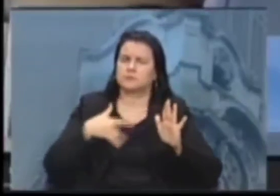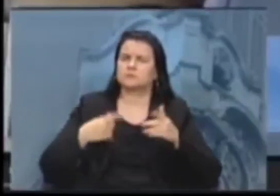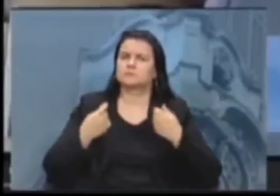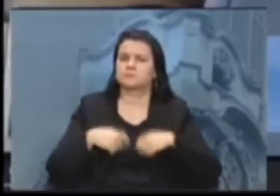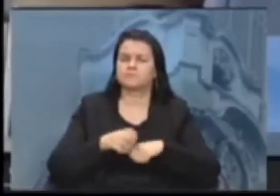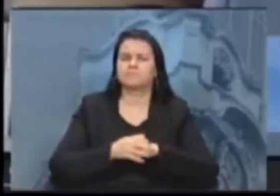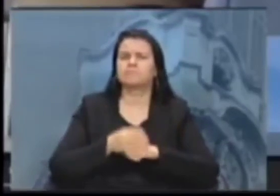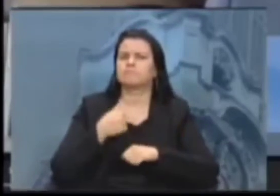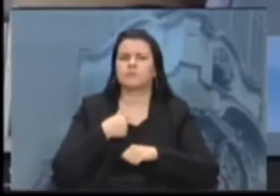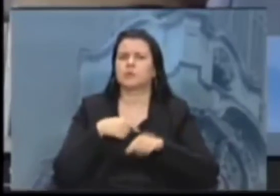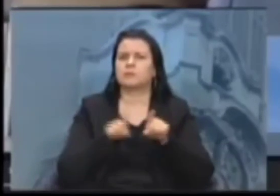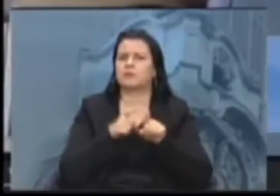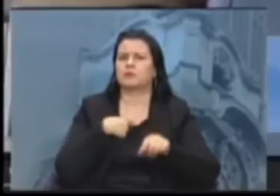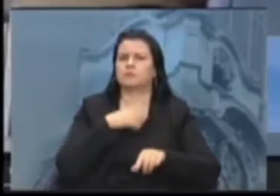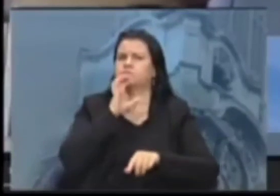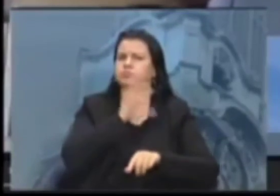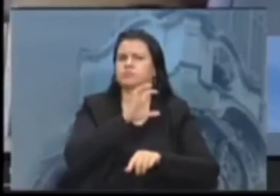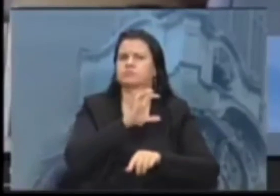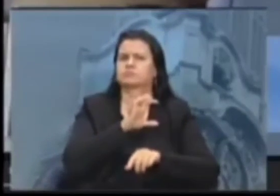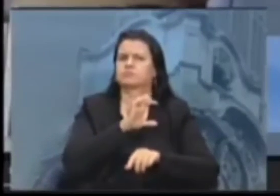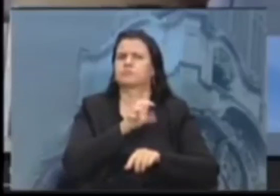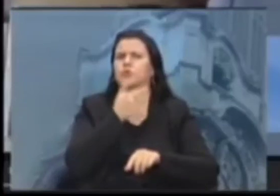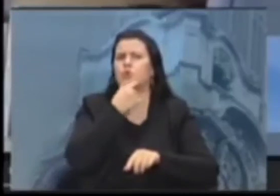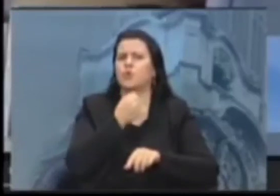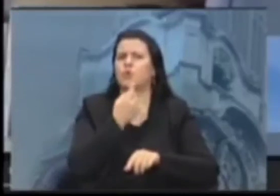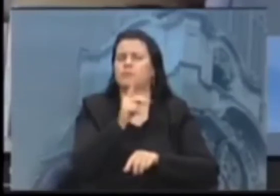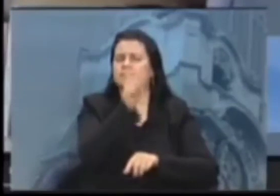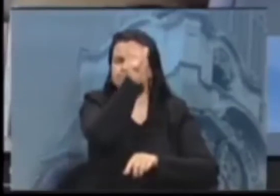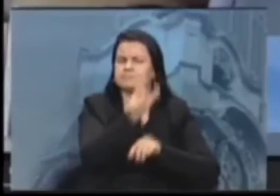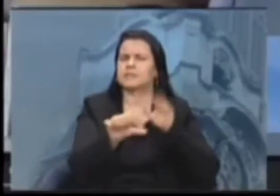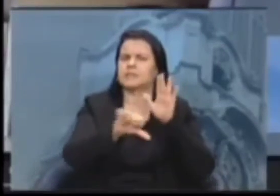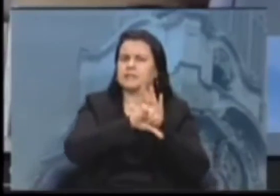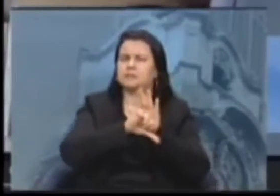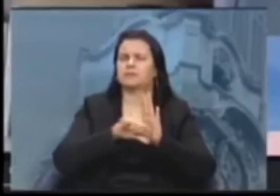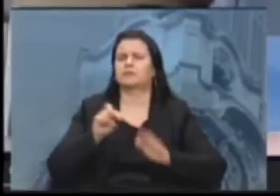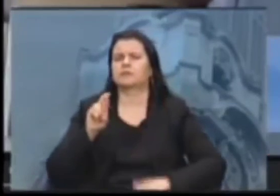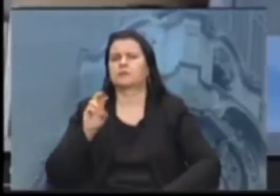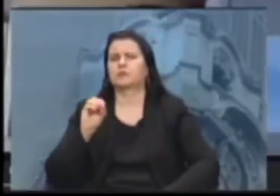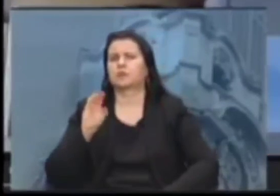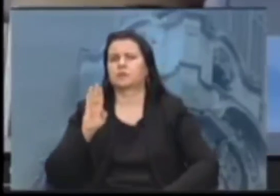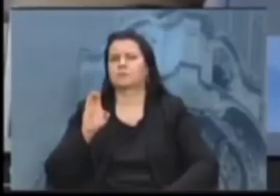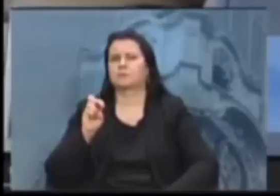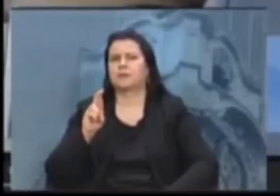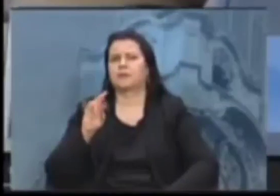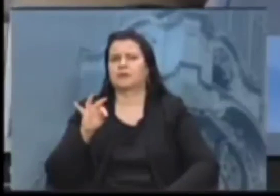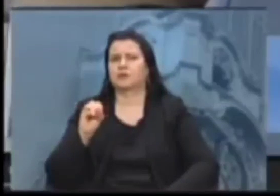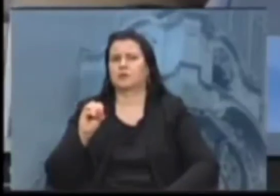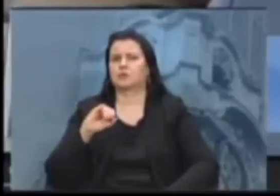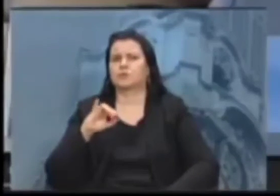ao Roberto Jefferson, esse réu confesso, esse criminoso, e